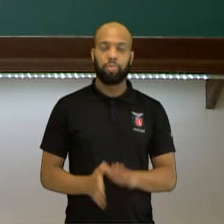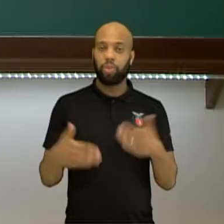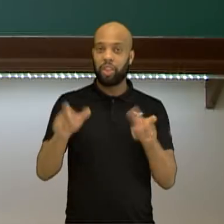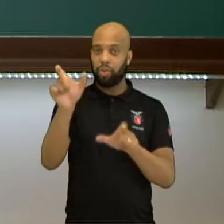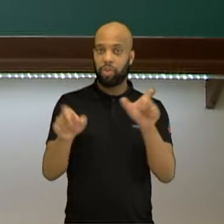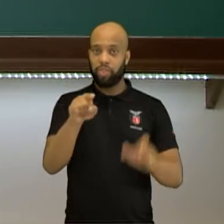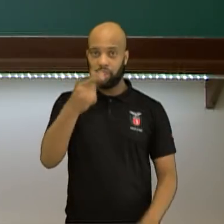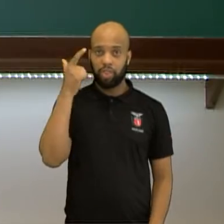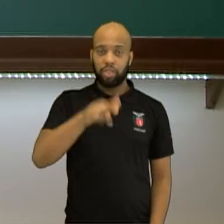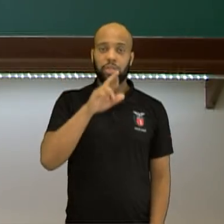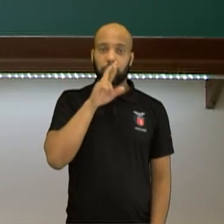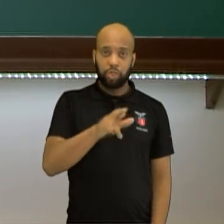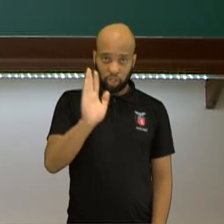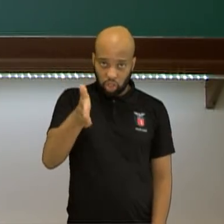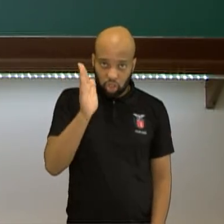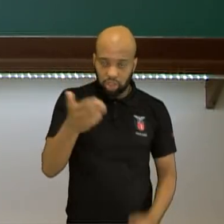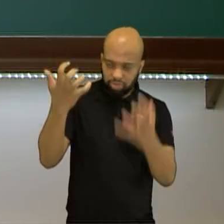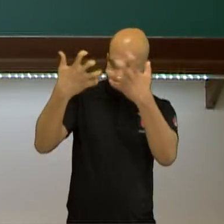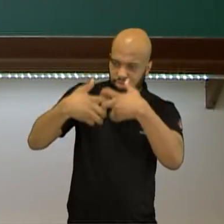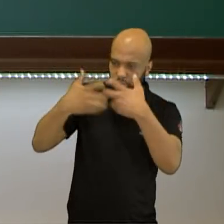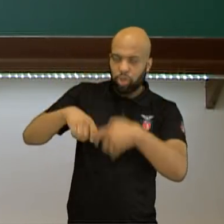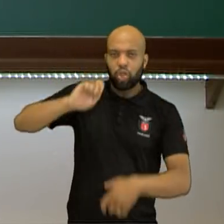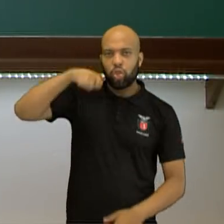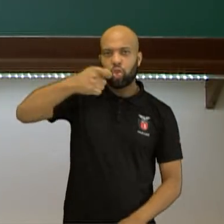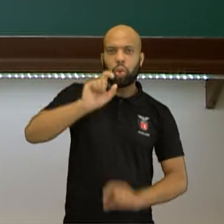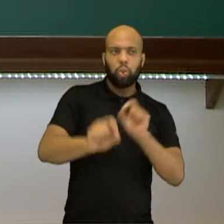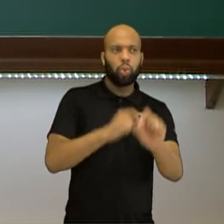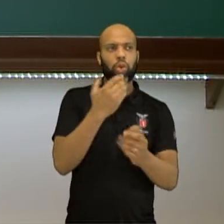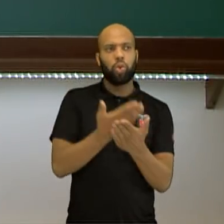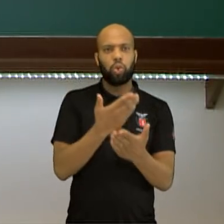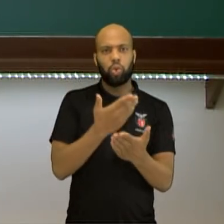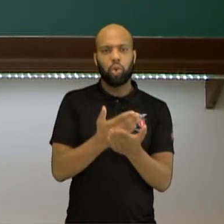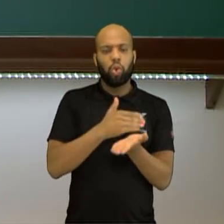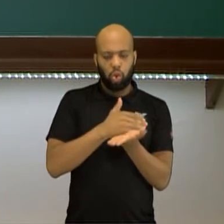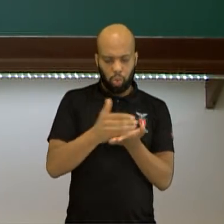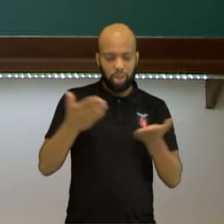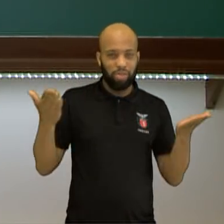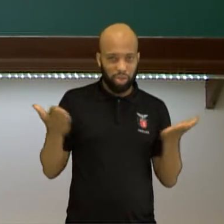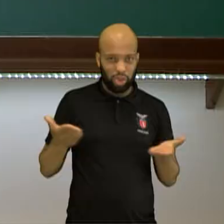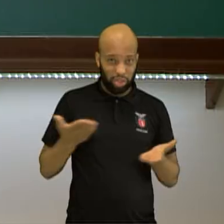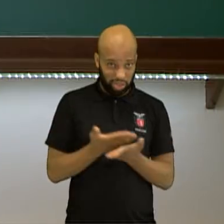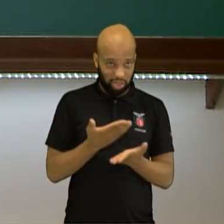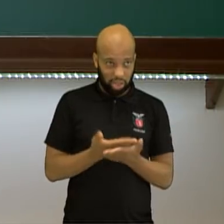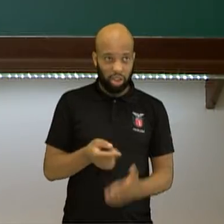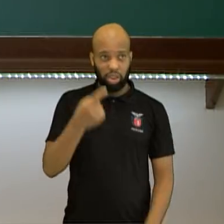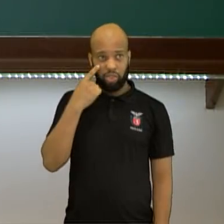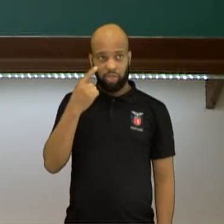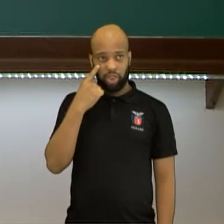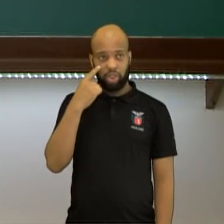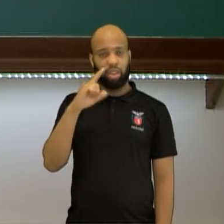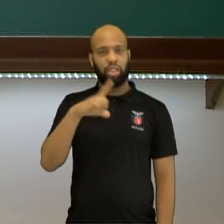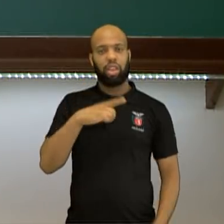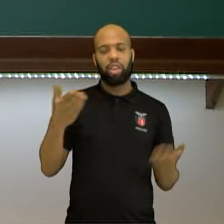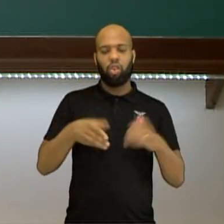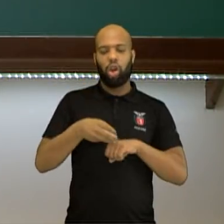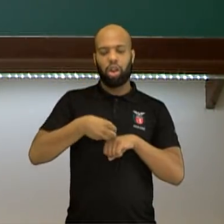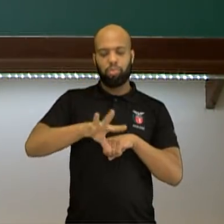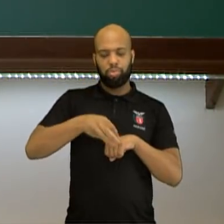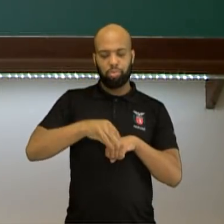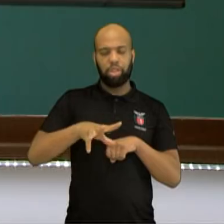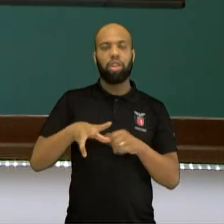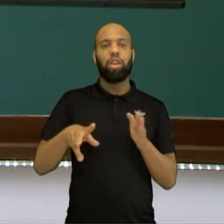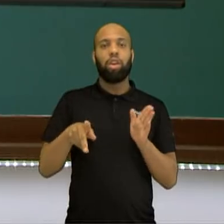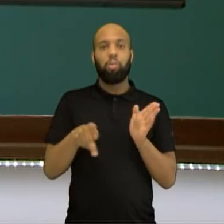E aí, pessoal, conseguiram responder, refletiram sobre o que nós vimos aí no início da aula? Vejam só, aqui temos então uma